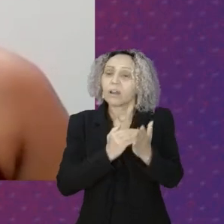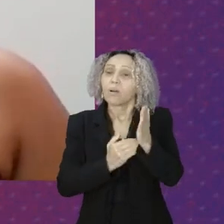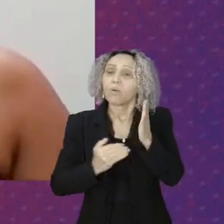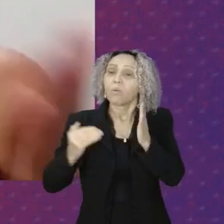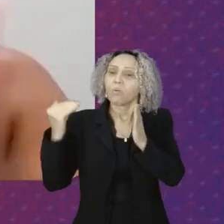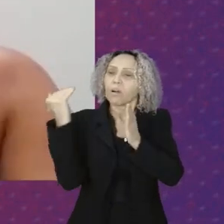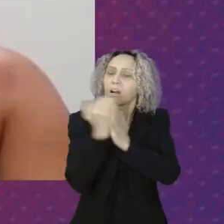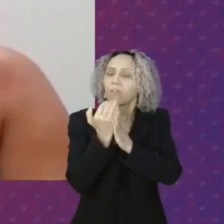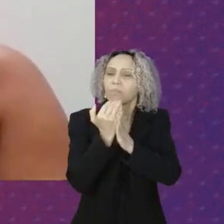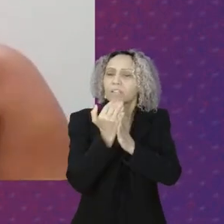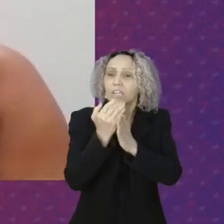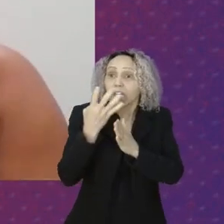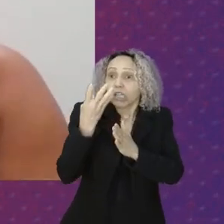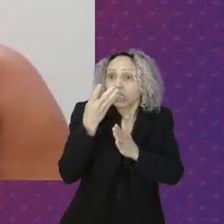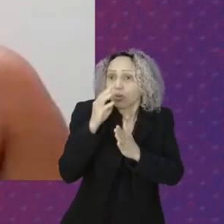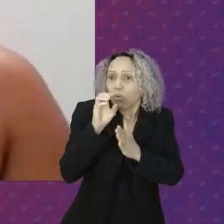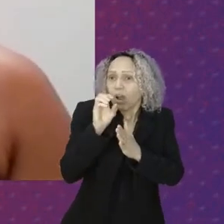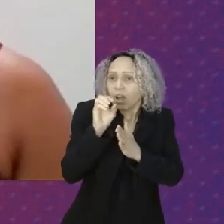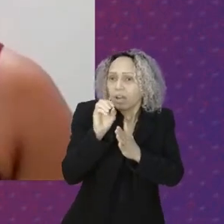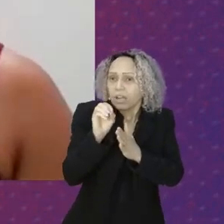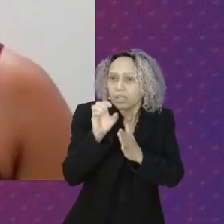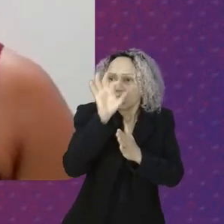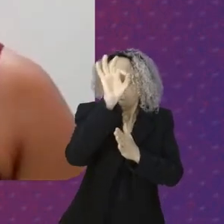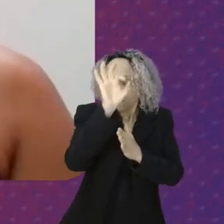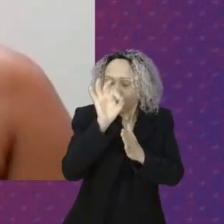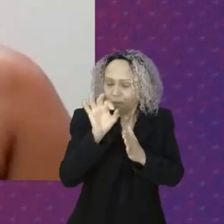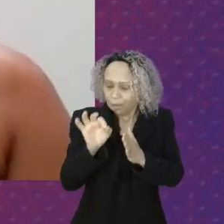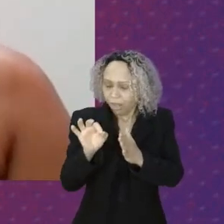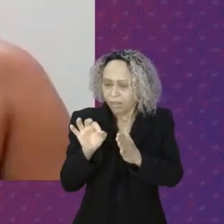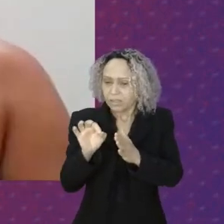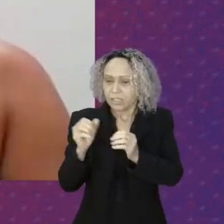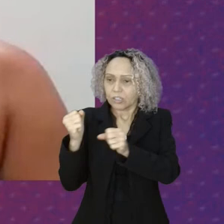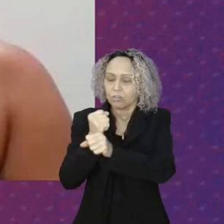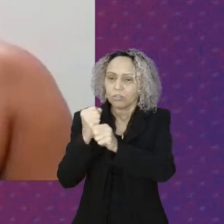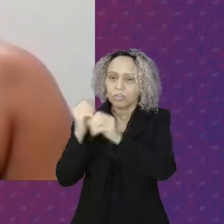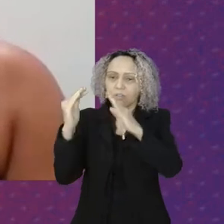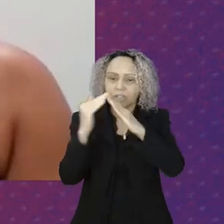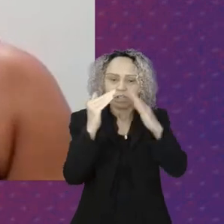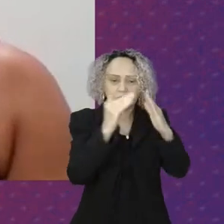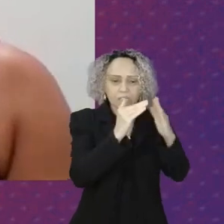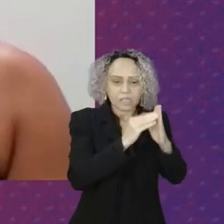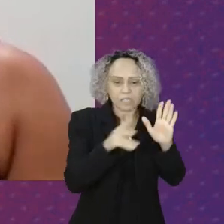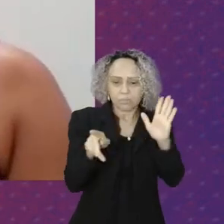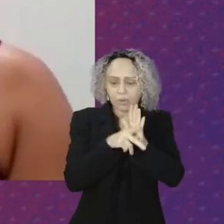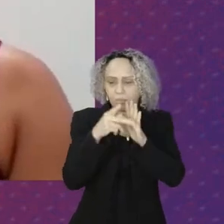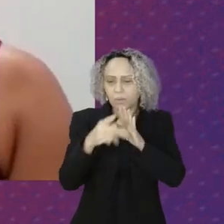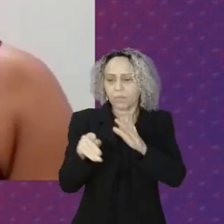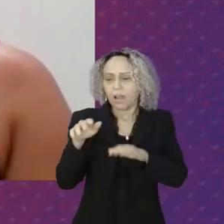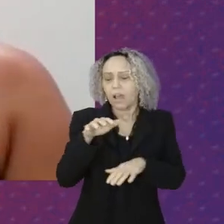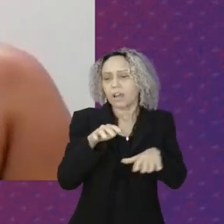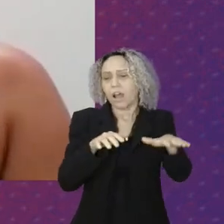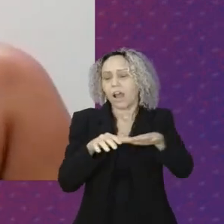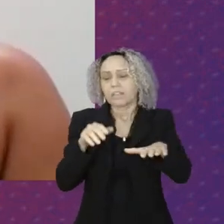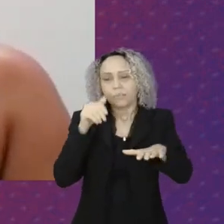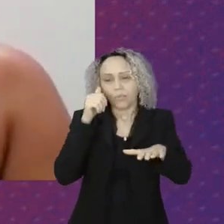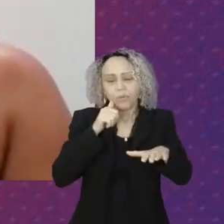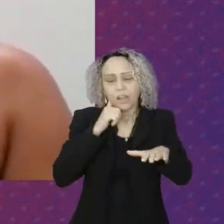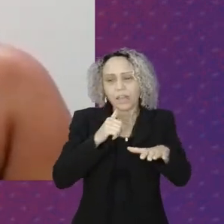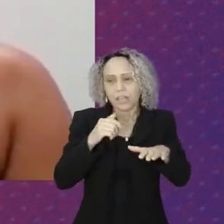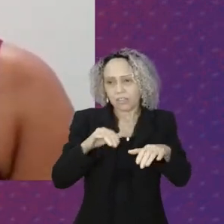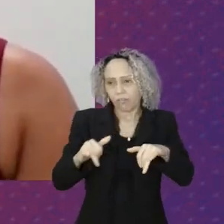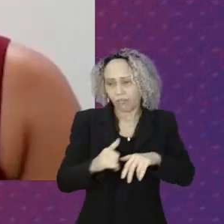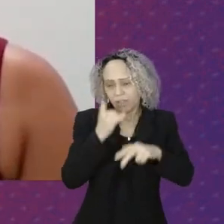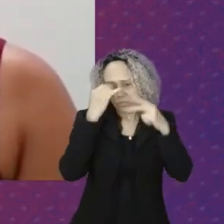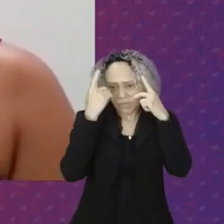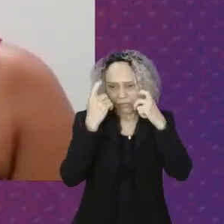da Mulher Brasileira, né? A Casa da Mulher Brasileira é o programa do Ministério das Mulheres, é a principal entrega do programa Mulher Viver Sem Violência, que